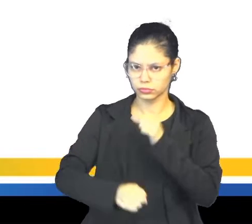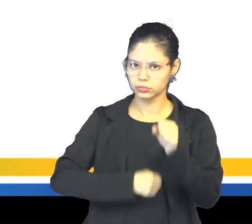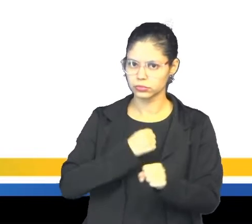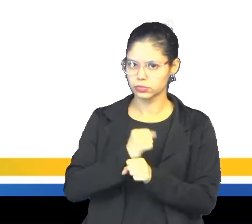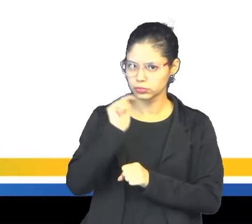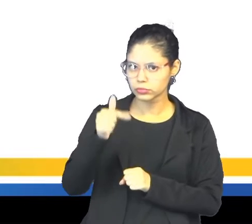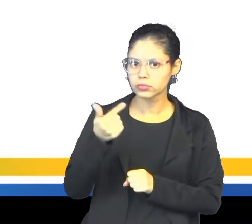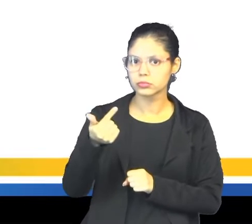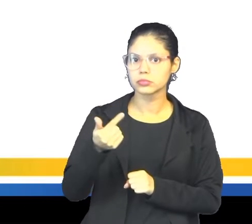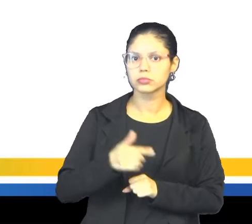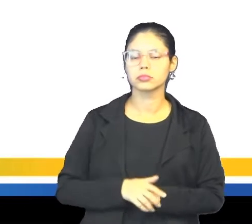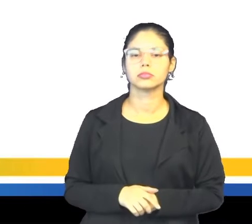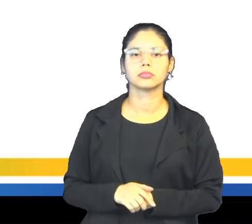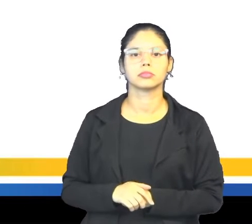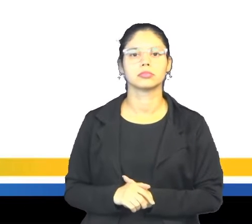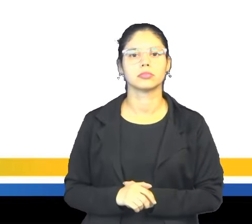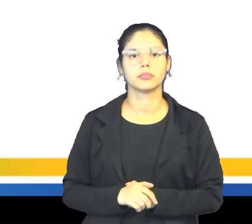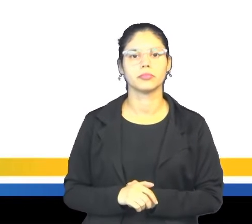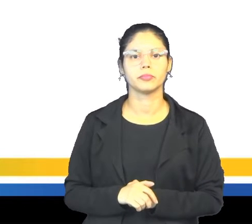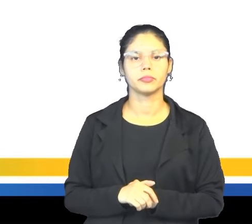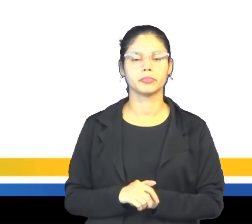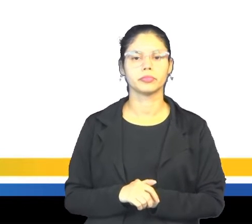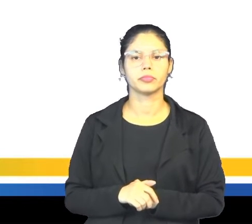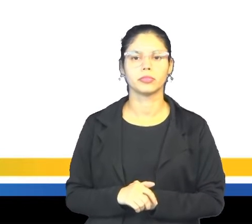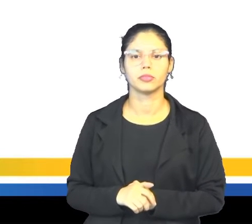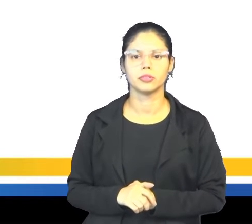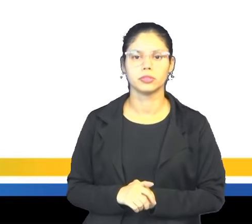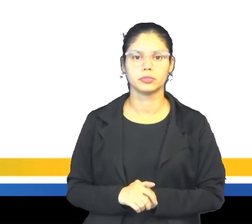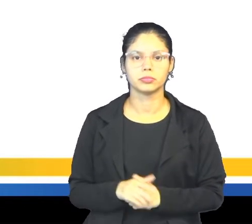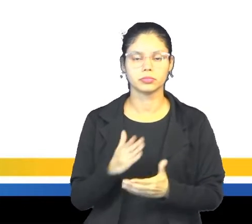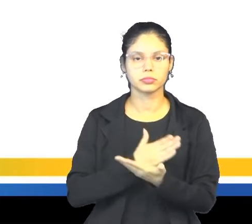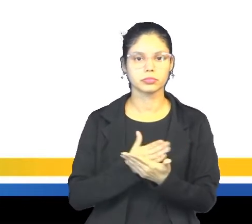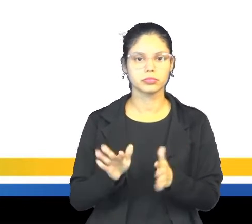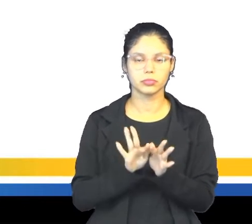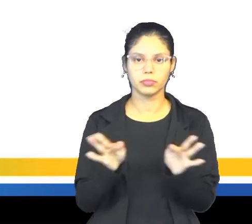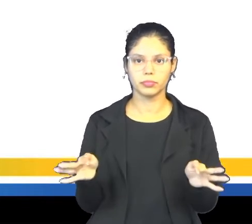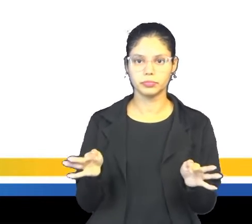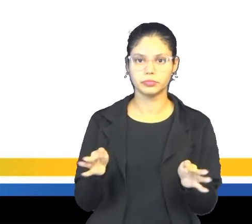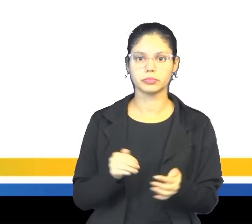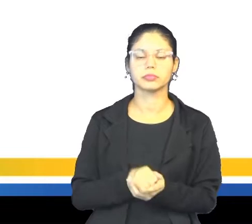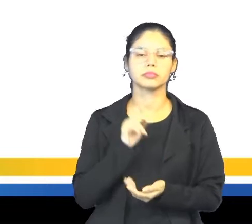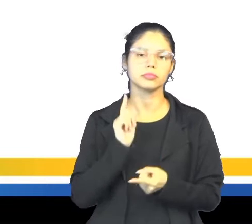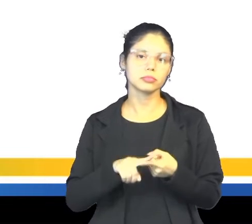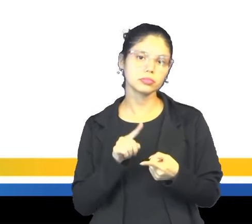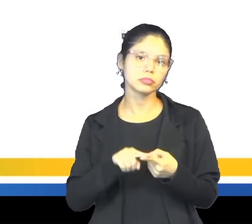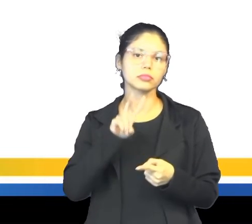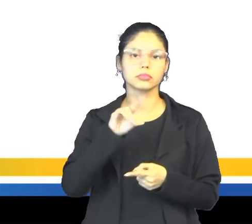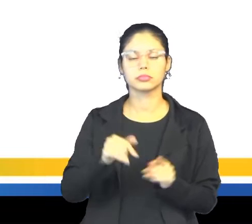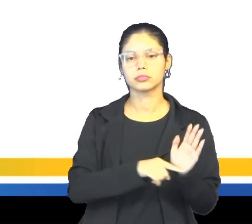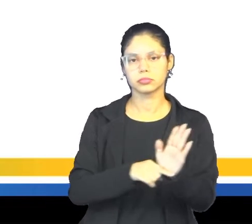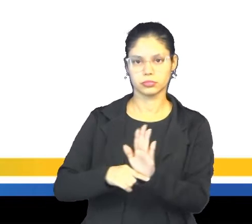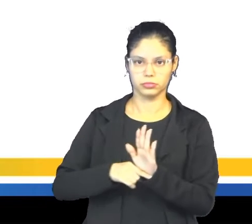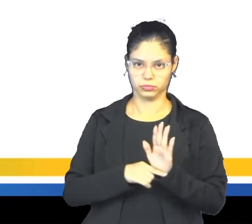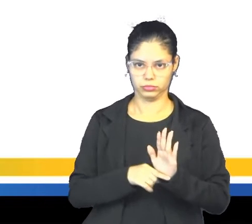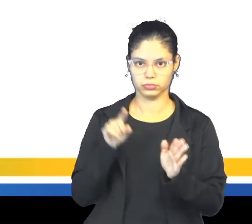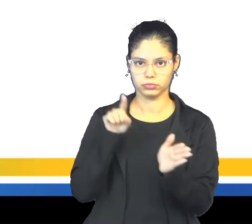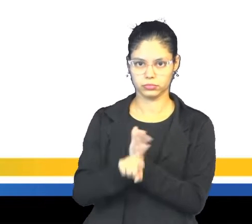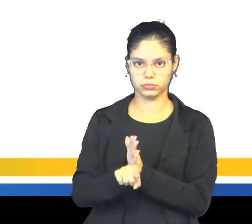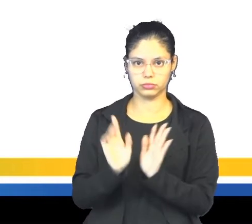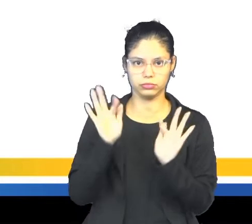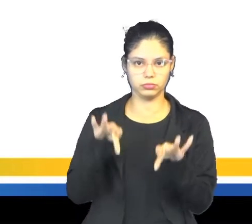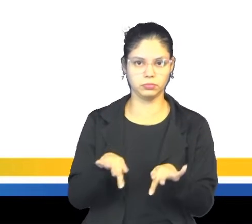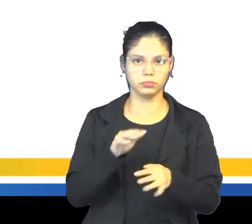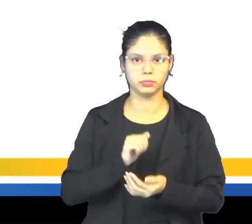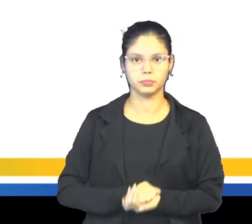vem? Aí o will, ele vai vir no início da frase porque ele já vai indicar uma pergunta, né? E para finalizar